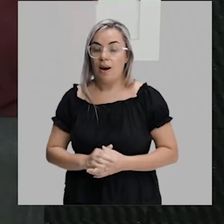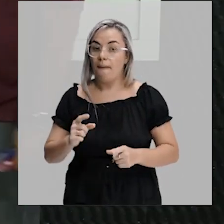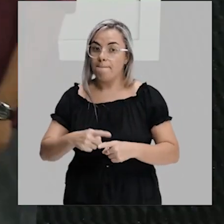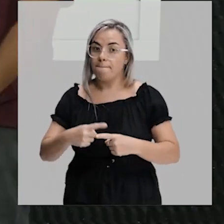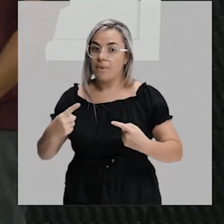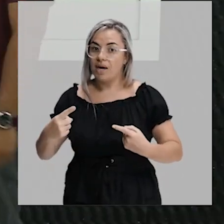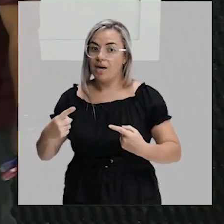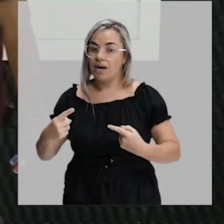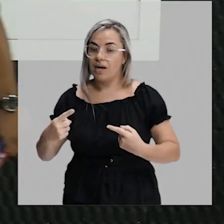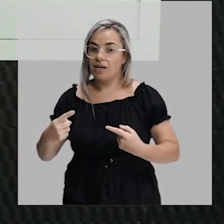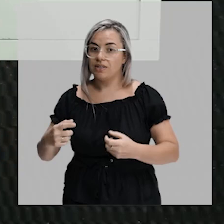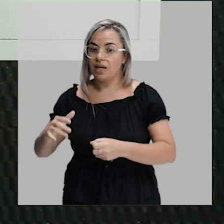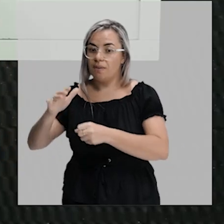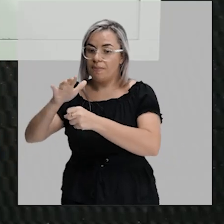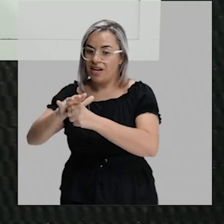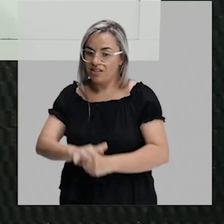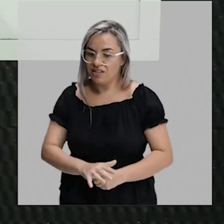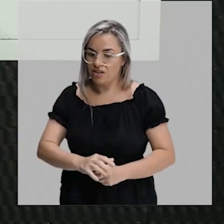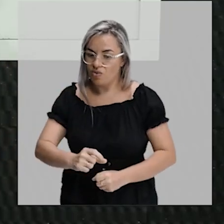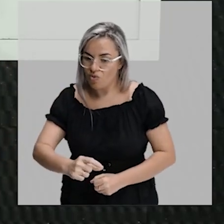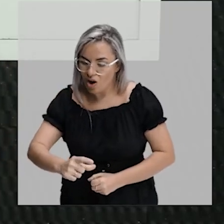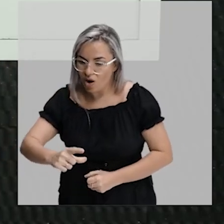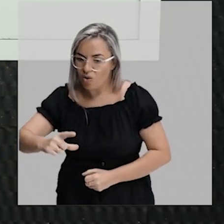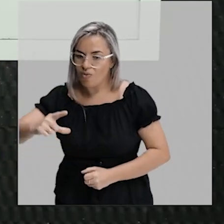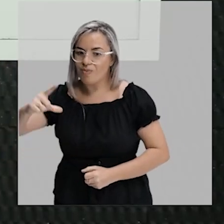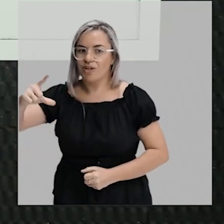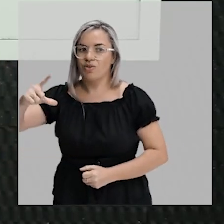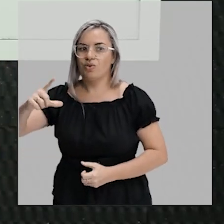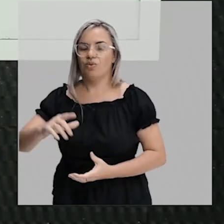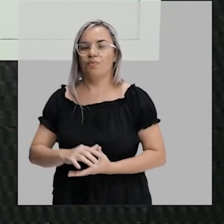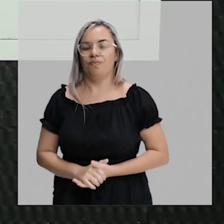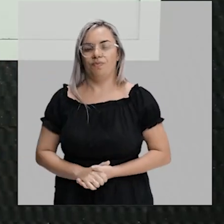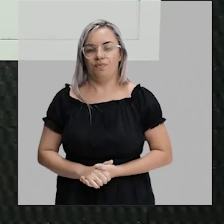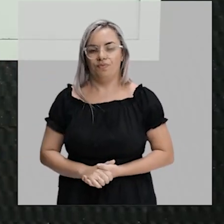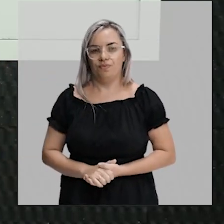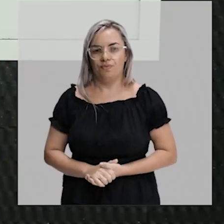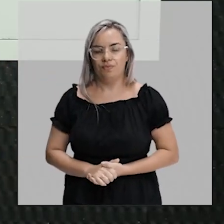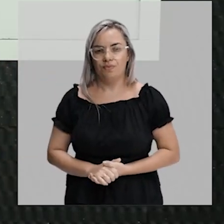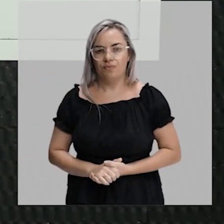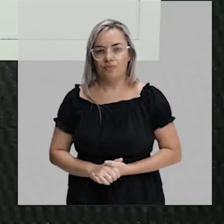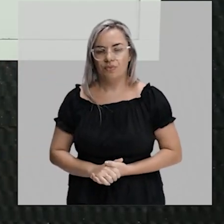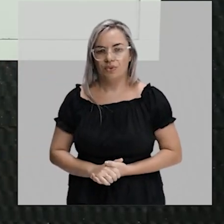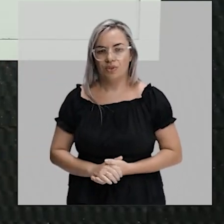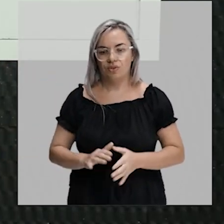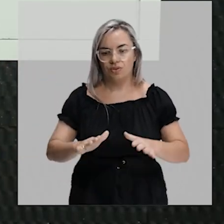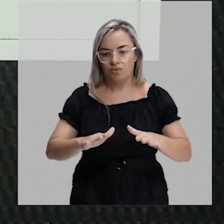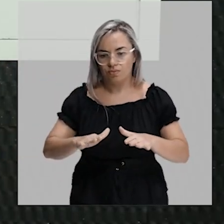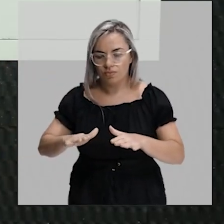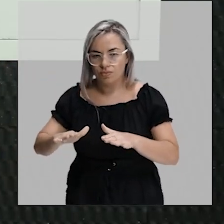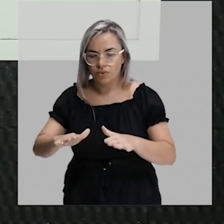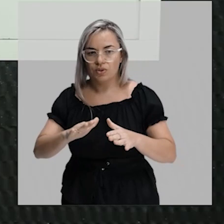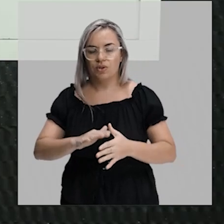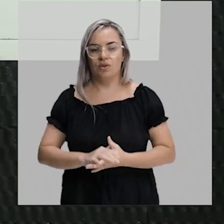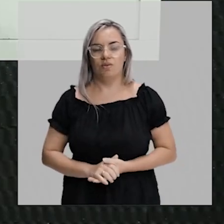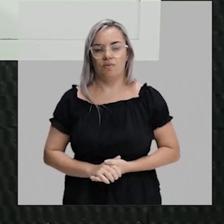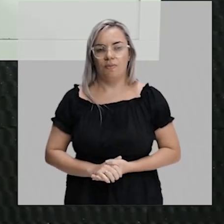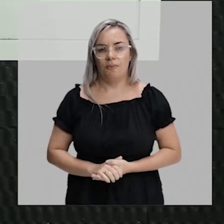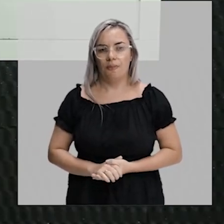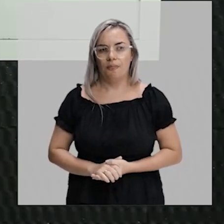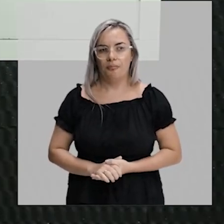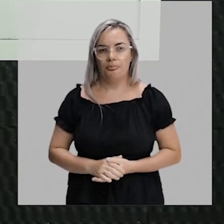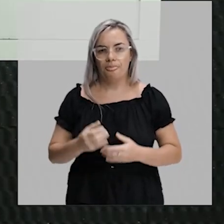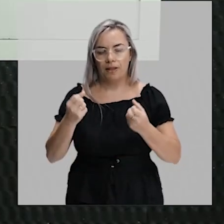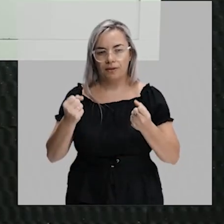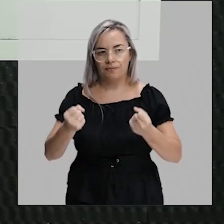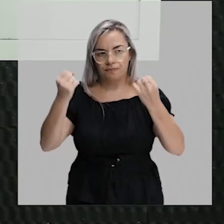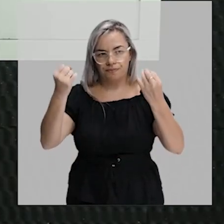pressão. Diminuiu-se o volume e aumentou-se a pressão, certo? Isso em uma proporção. Então nós podemos dizer o seguinte,